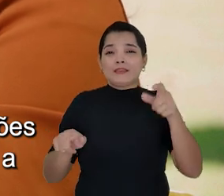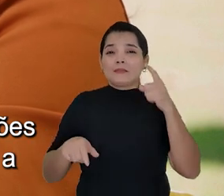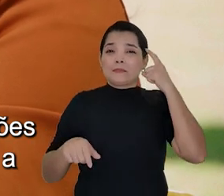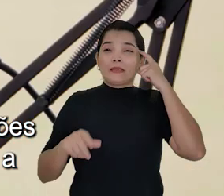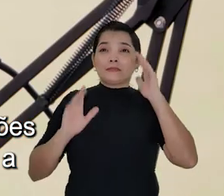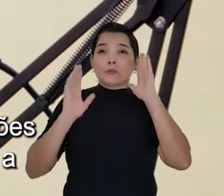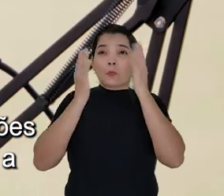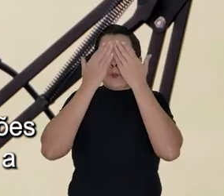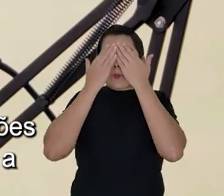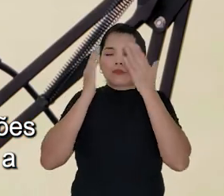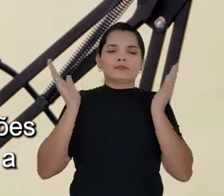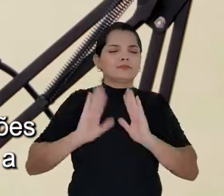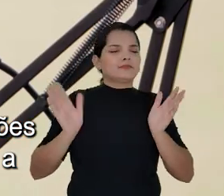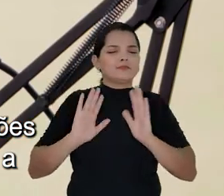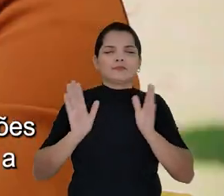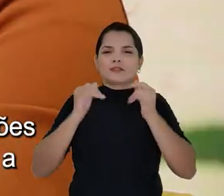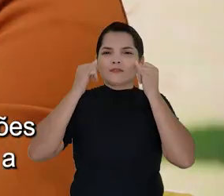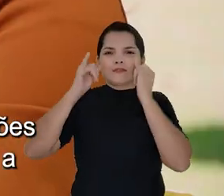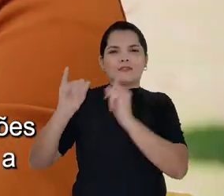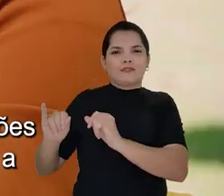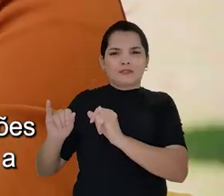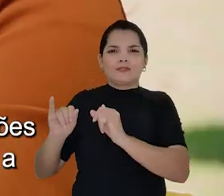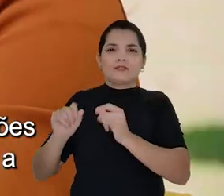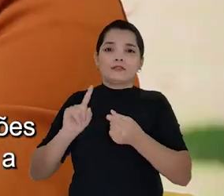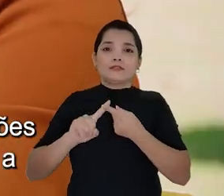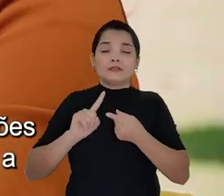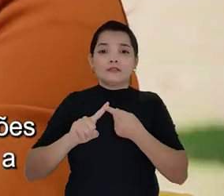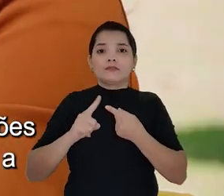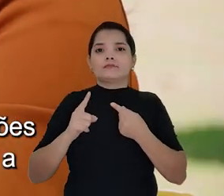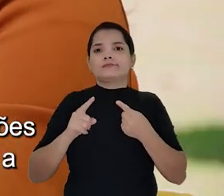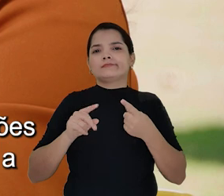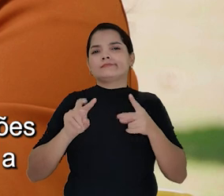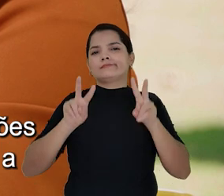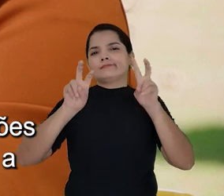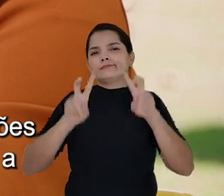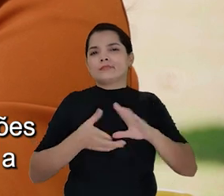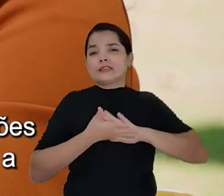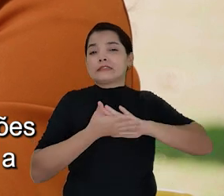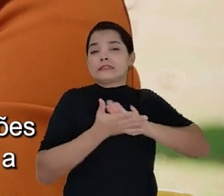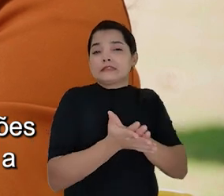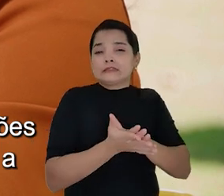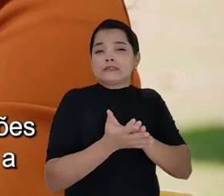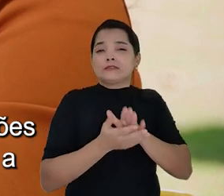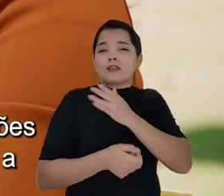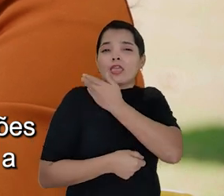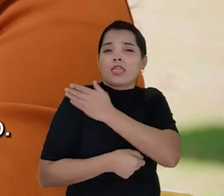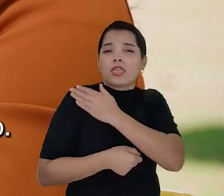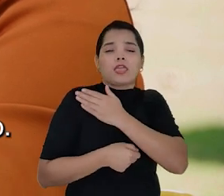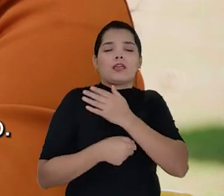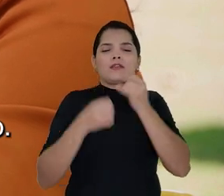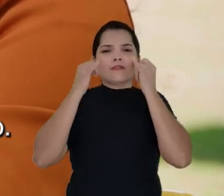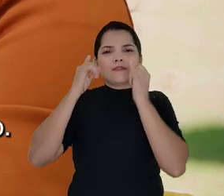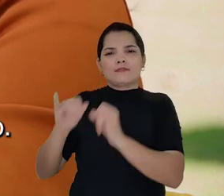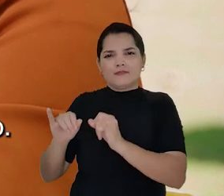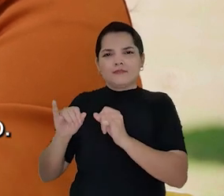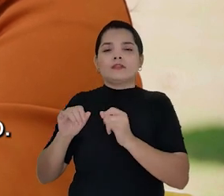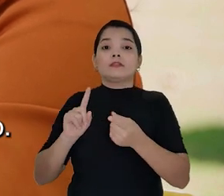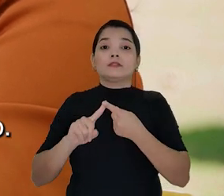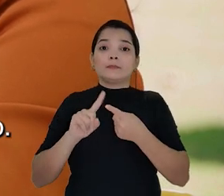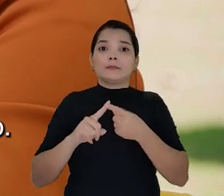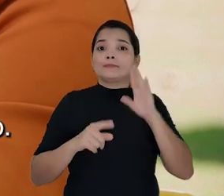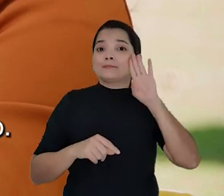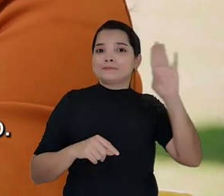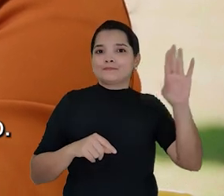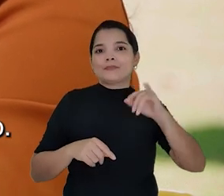né Eh derrubar questões que são discriminatórias E acima de tudo já que a gente tá aqui não pode